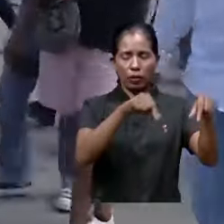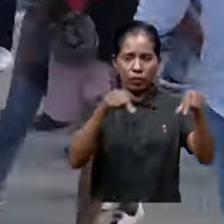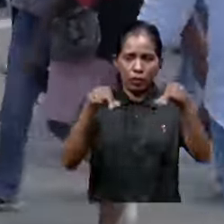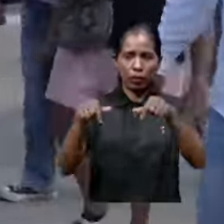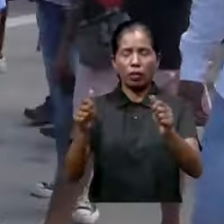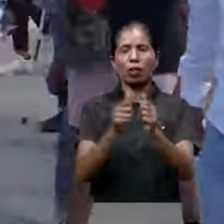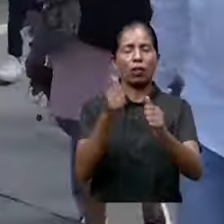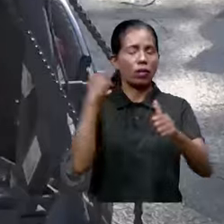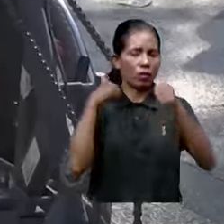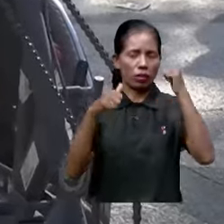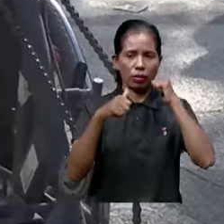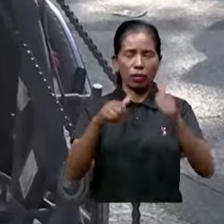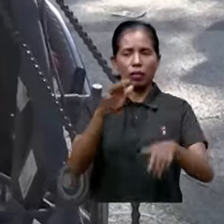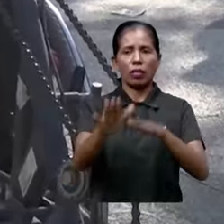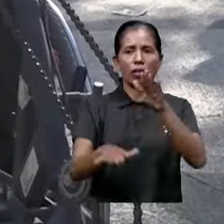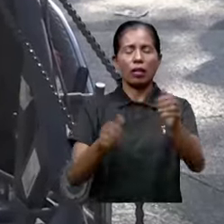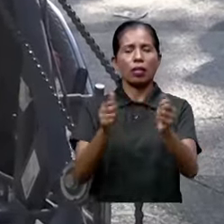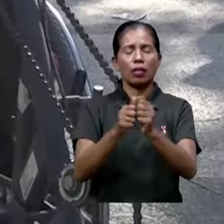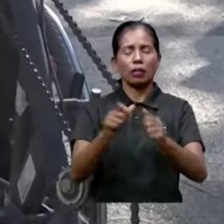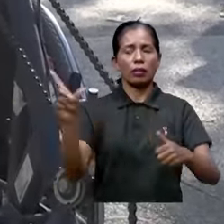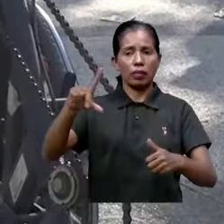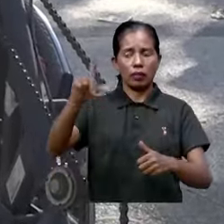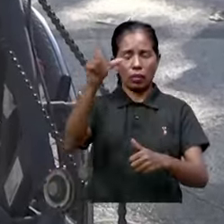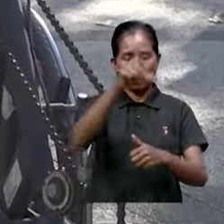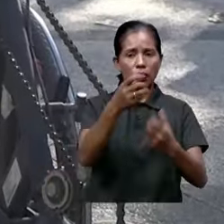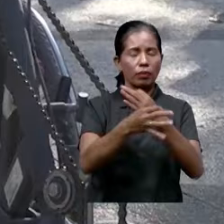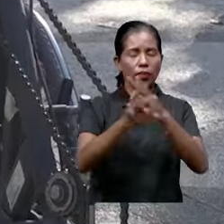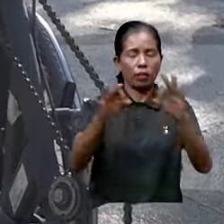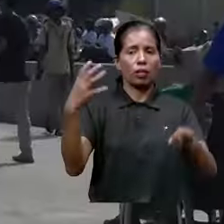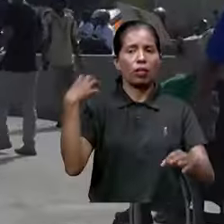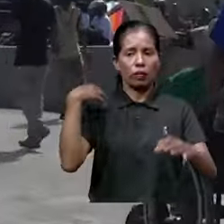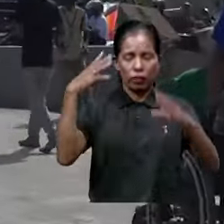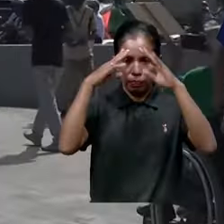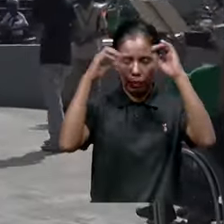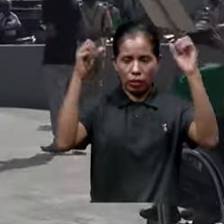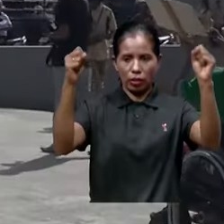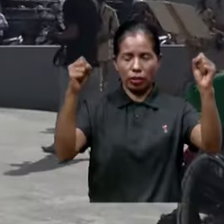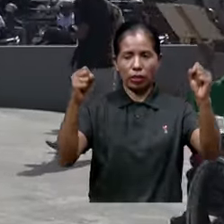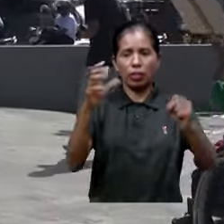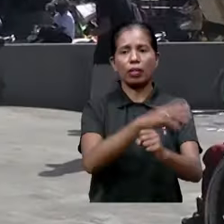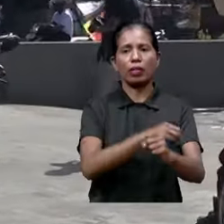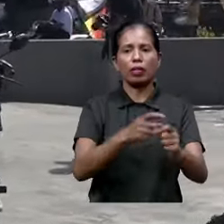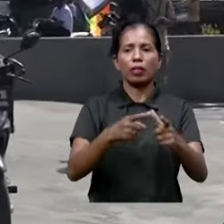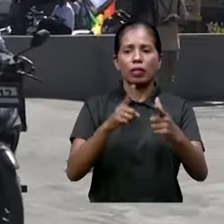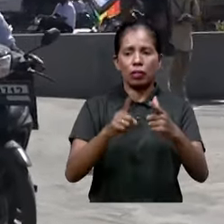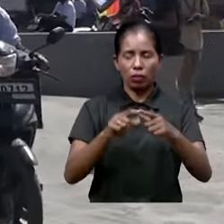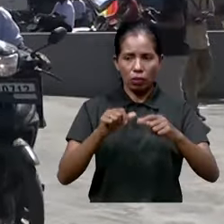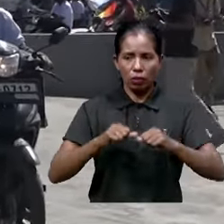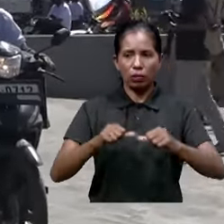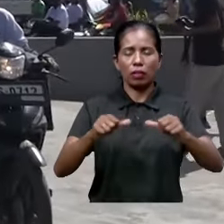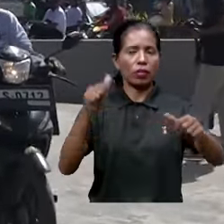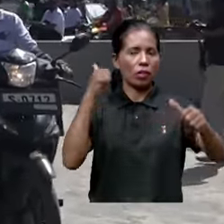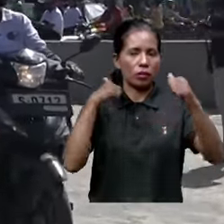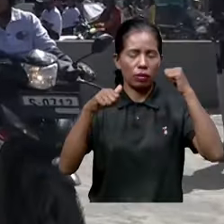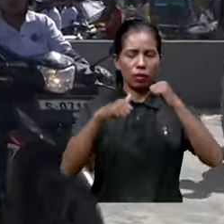ho atividade marcha ha ho silisidere no remate ia palácio presidencial aitara claran ho di continua ho